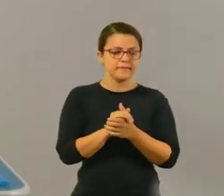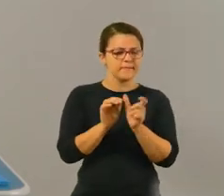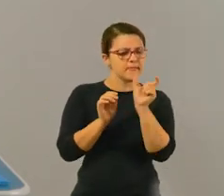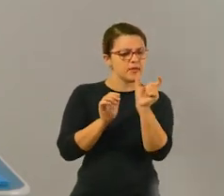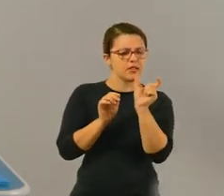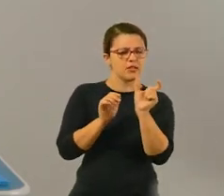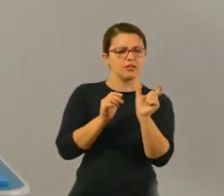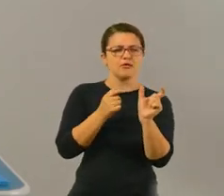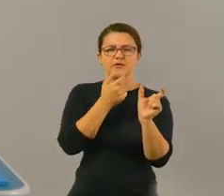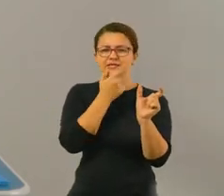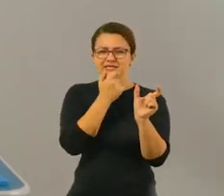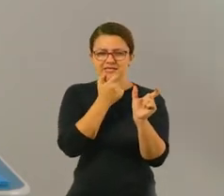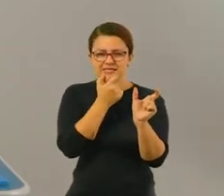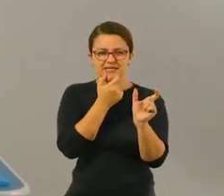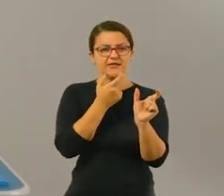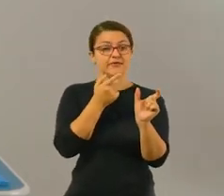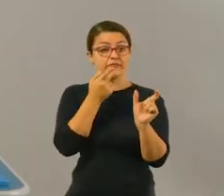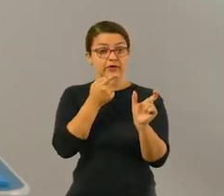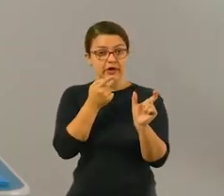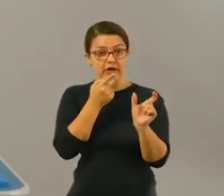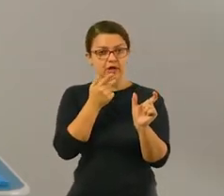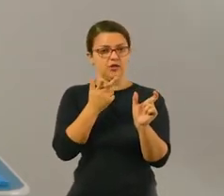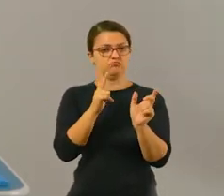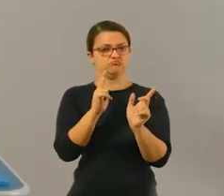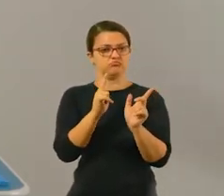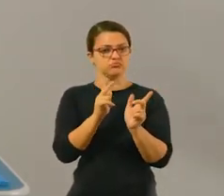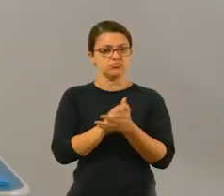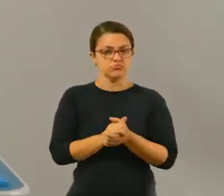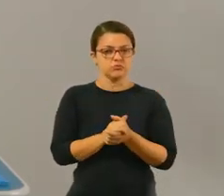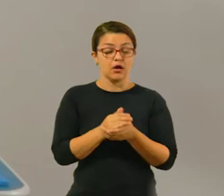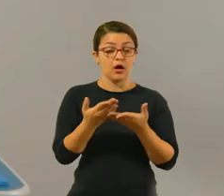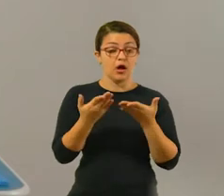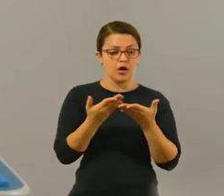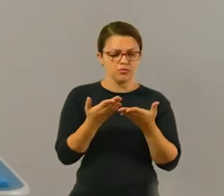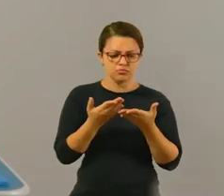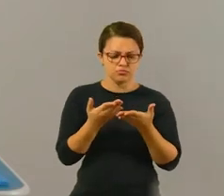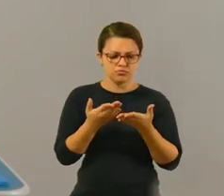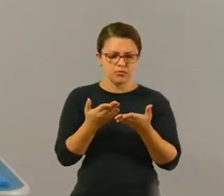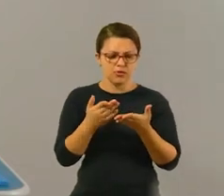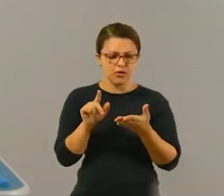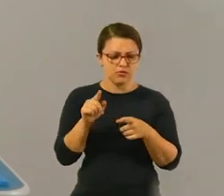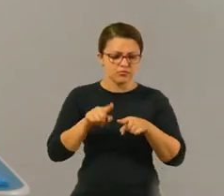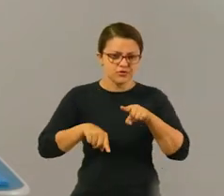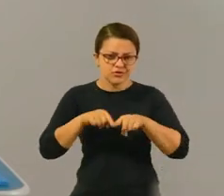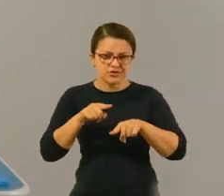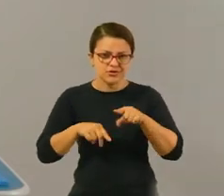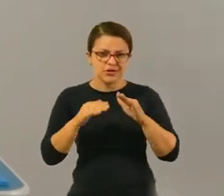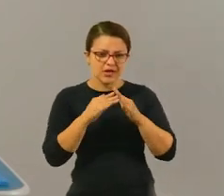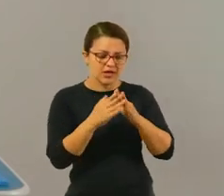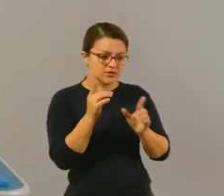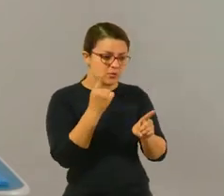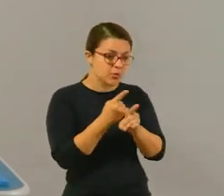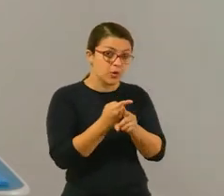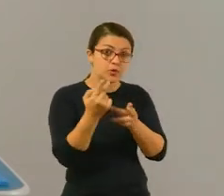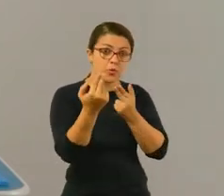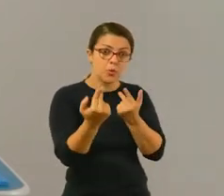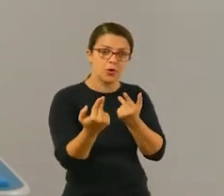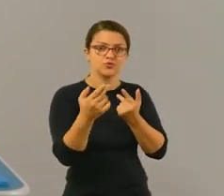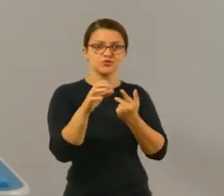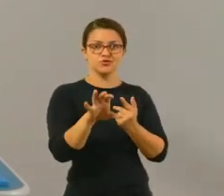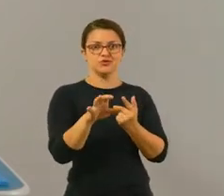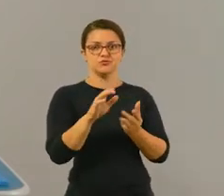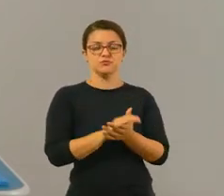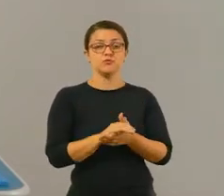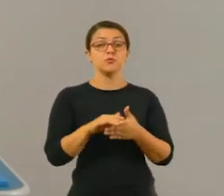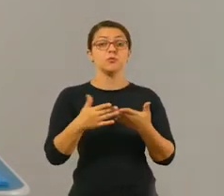e depois a missão é encontrar objetos na casa de vocês que tenham essas formas. Bora lá? Vamos